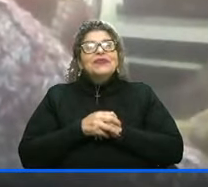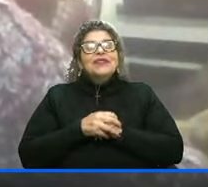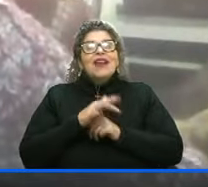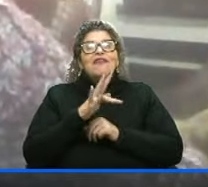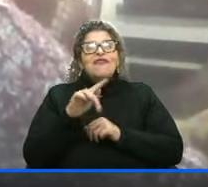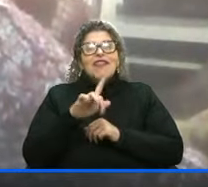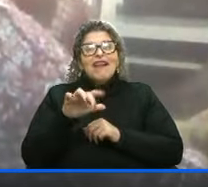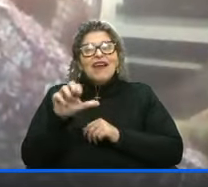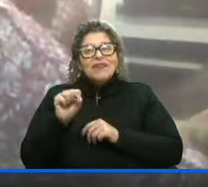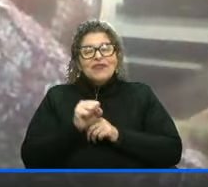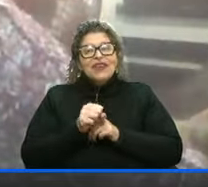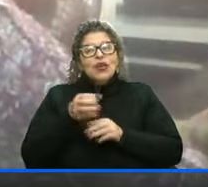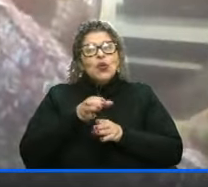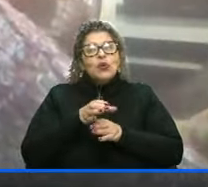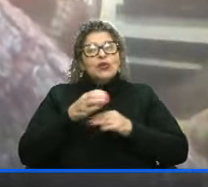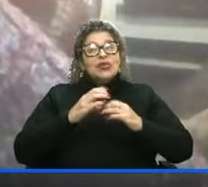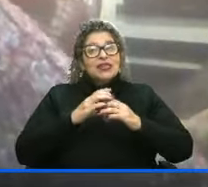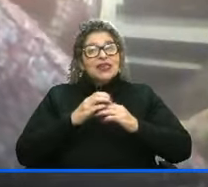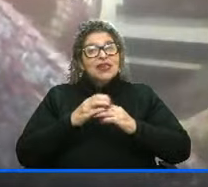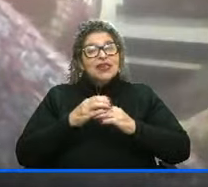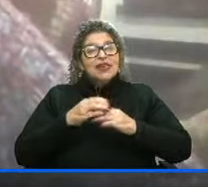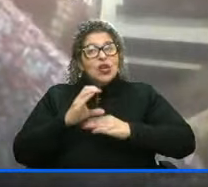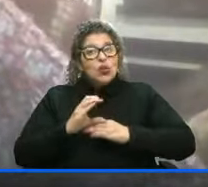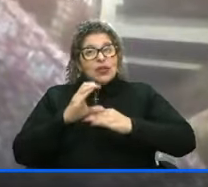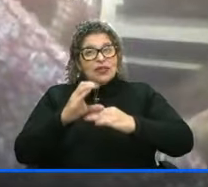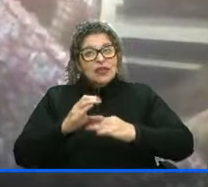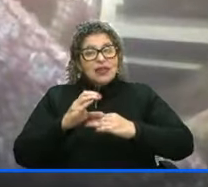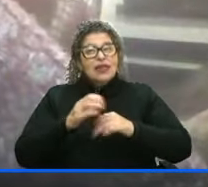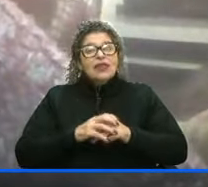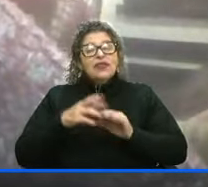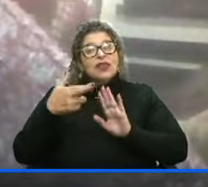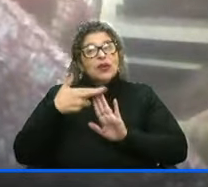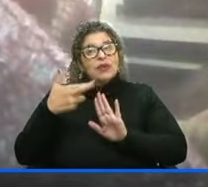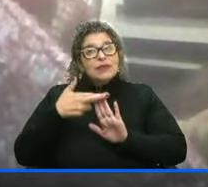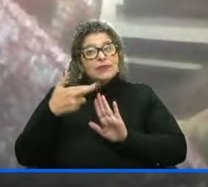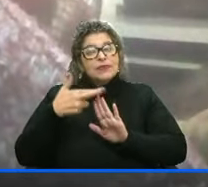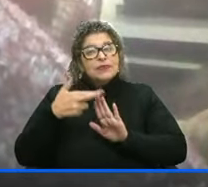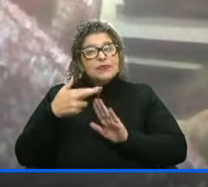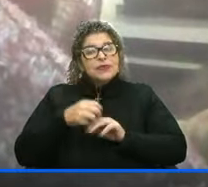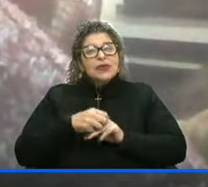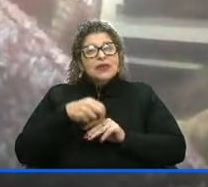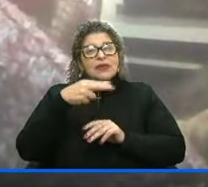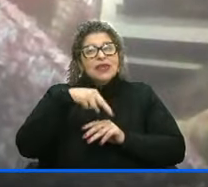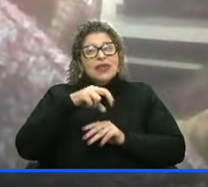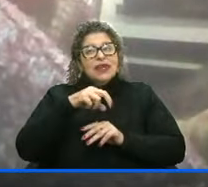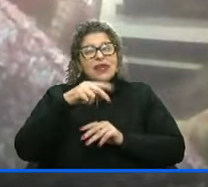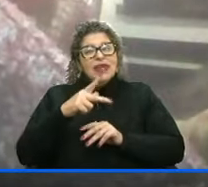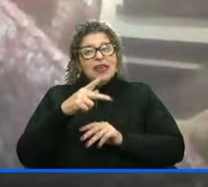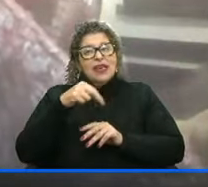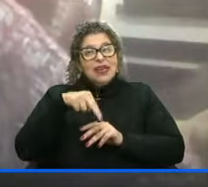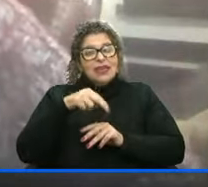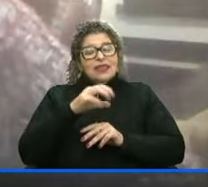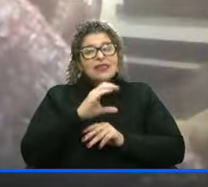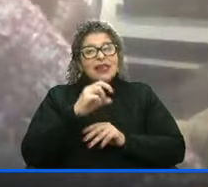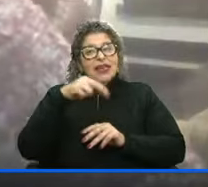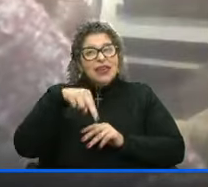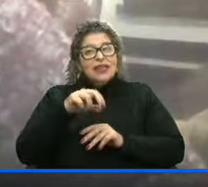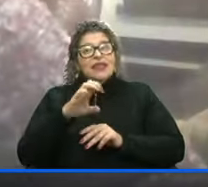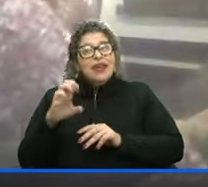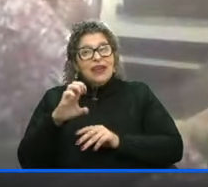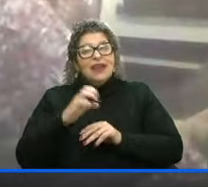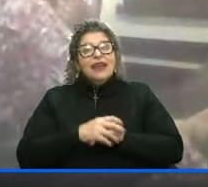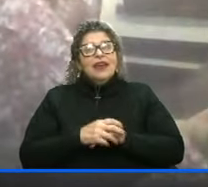Flávia Fraga, do Conselho Municipal, diz que tem que cuidar o atendimento à resolução do CME 15/2014, porque exatamente a